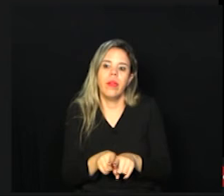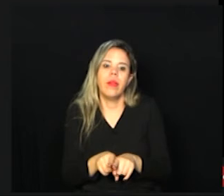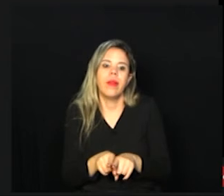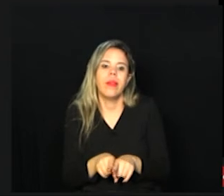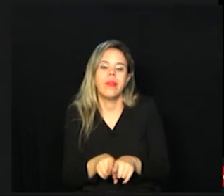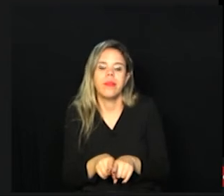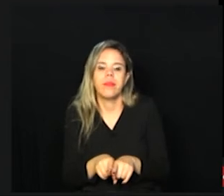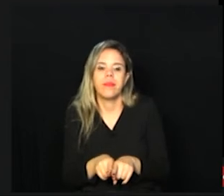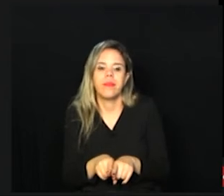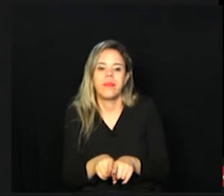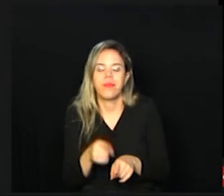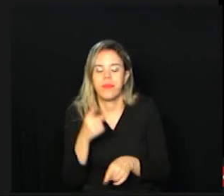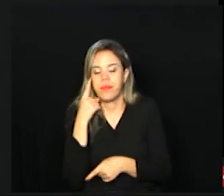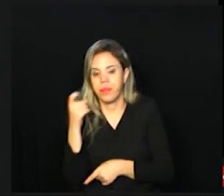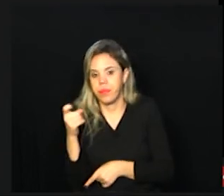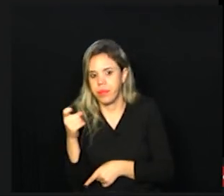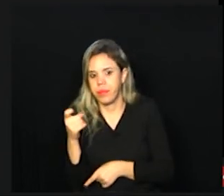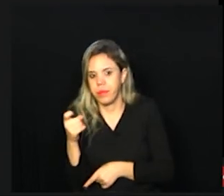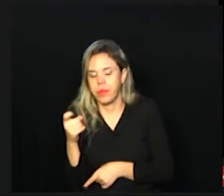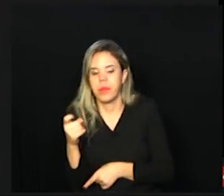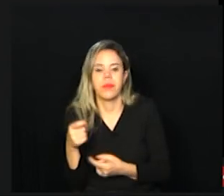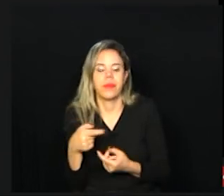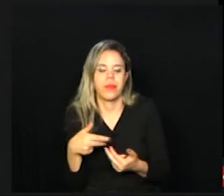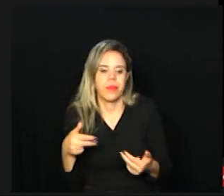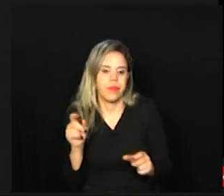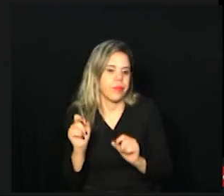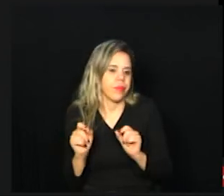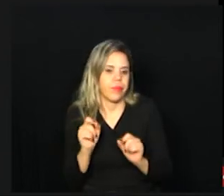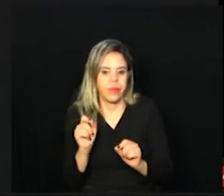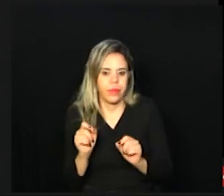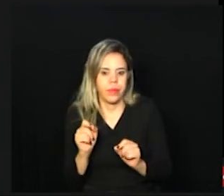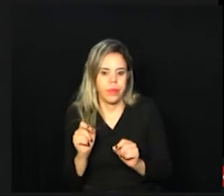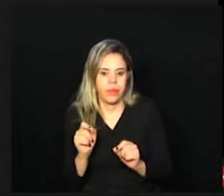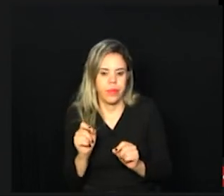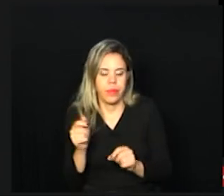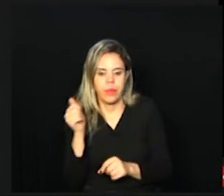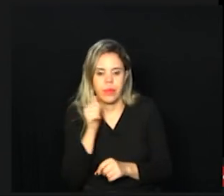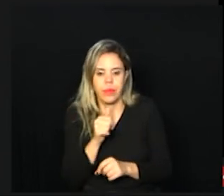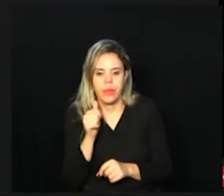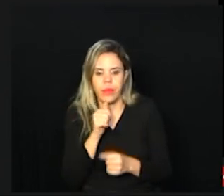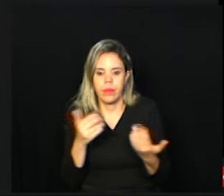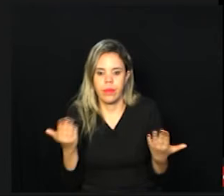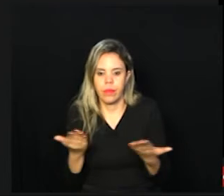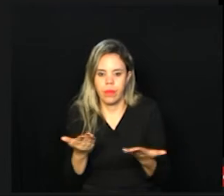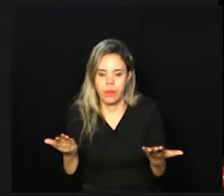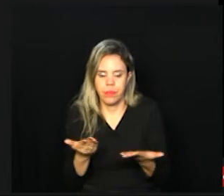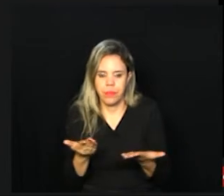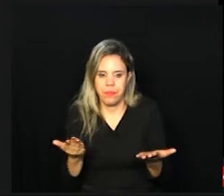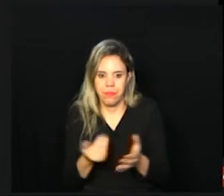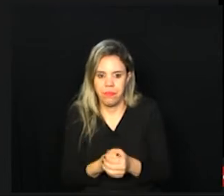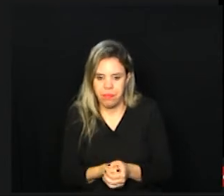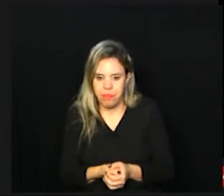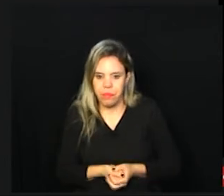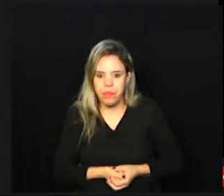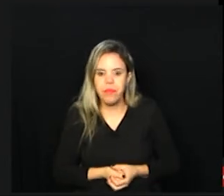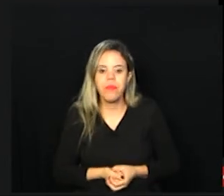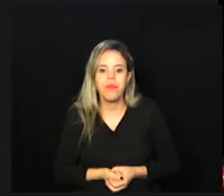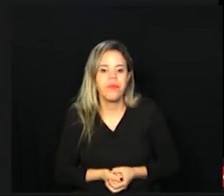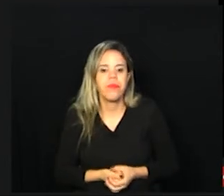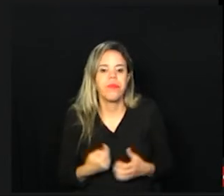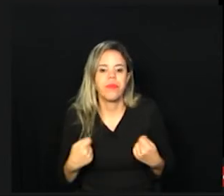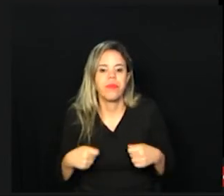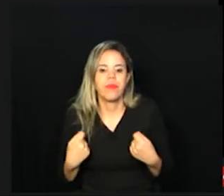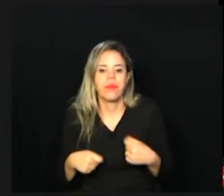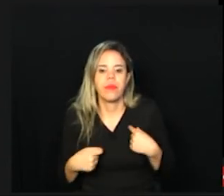muito interessante é que a mulher agora ela não tem mais a necessidade